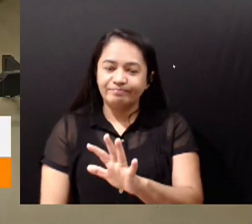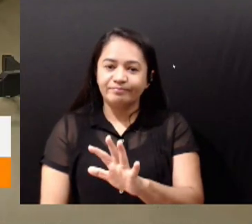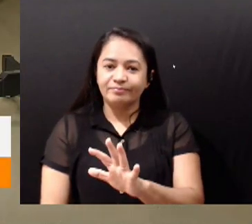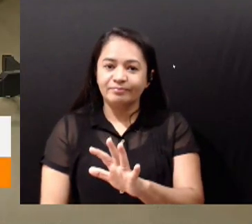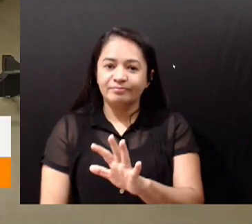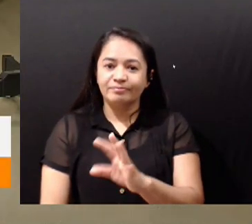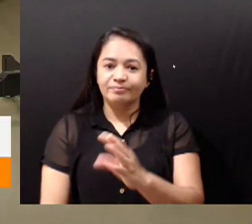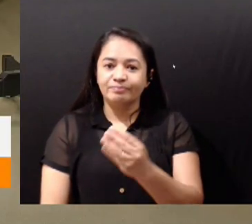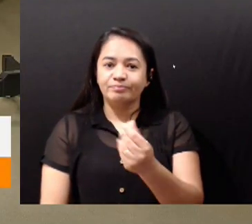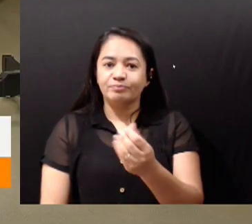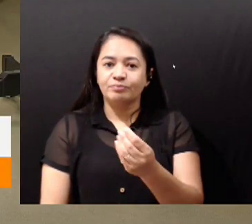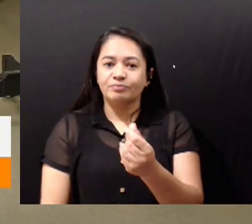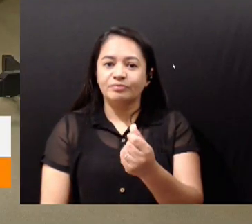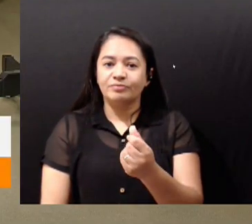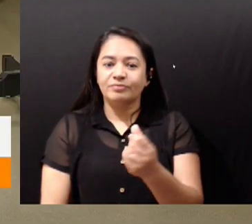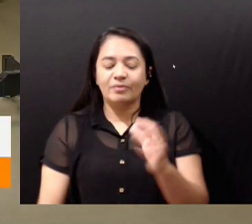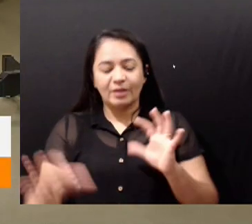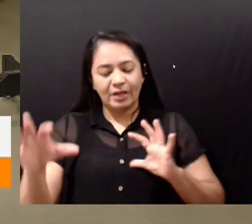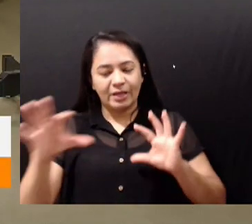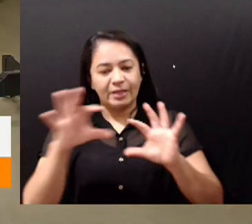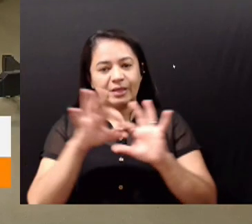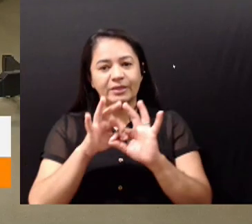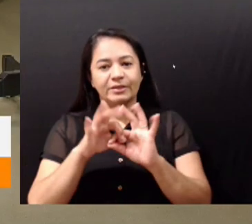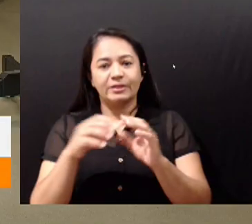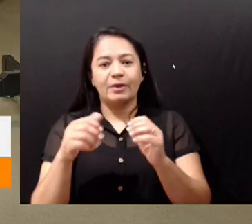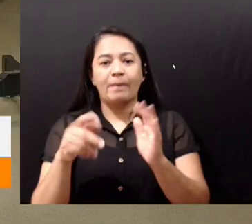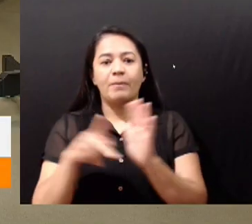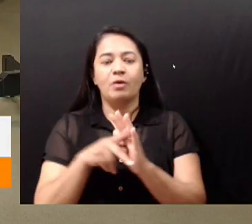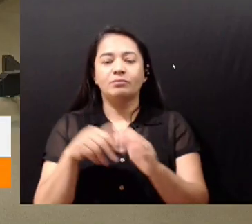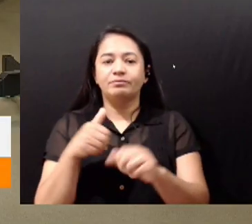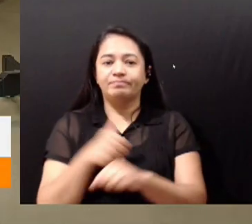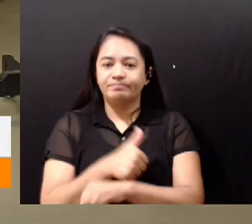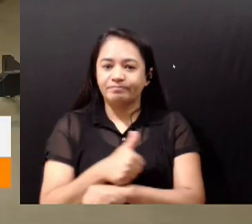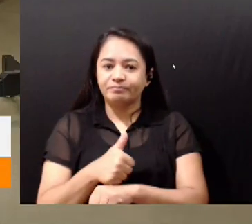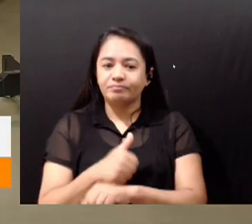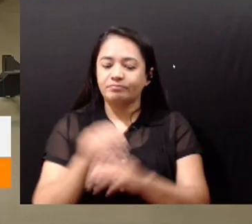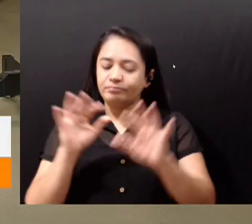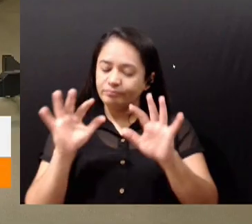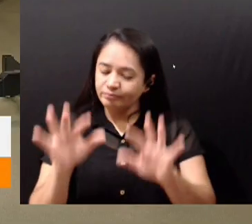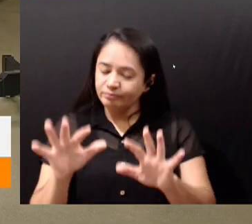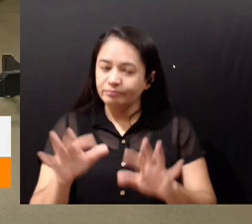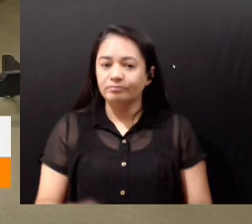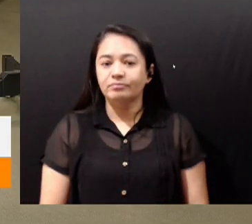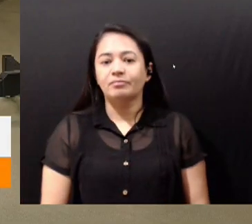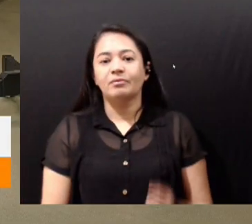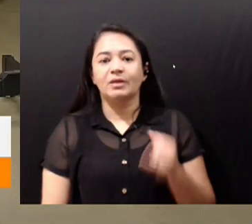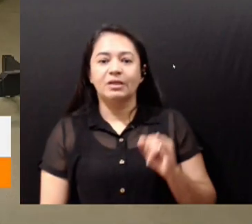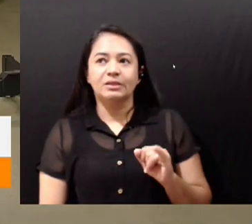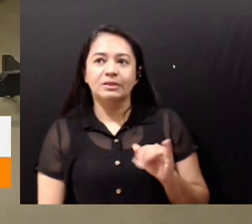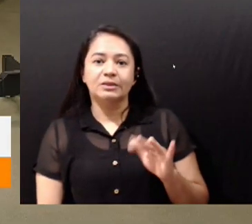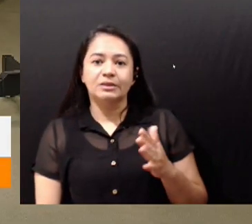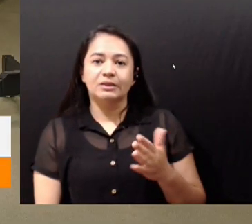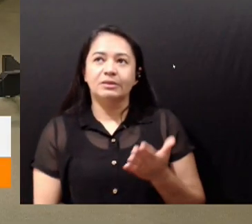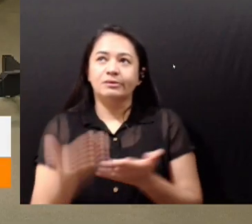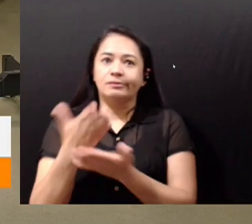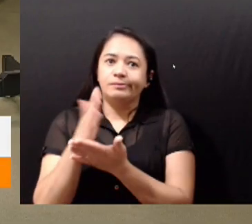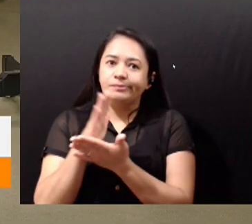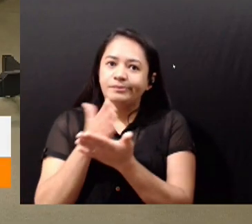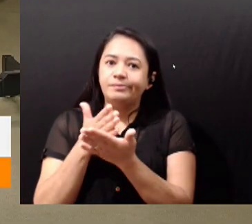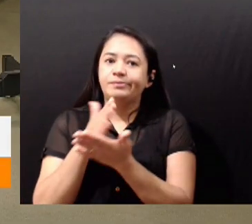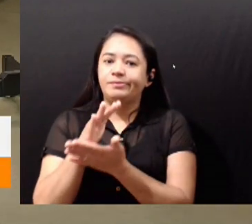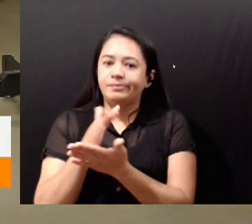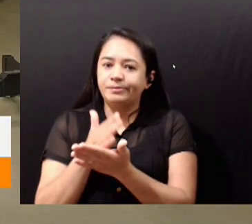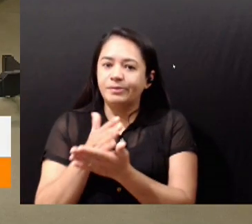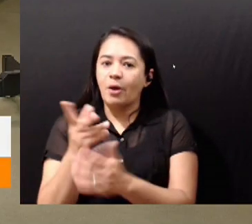a integração dos profissionais, gente, né? Então é isso. Se de repente está incomodando aí, vai buscar, porque